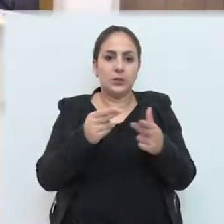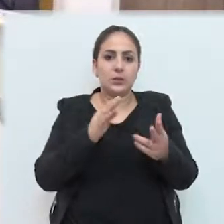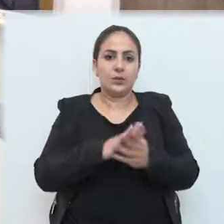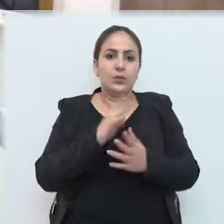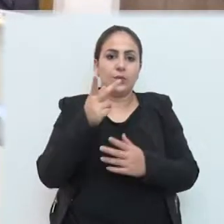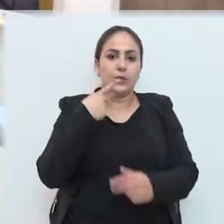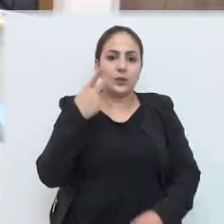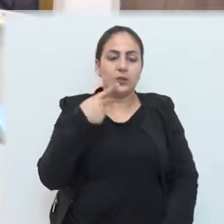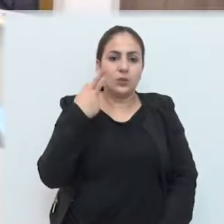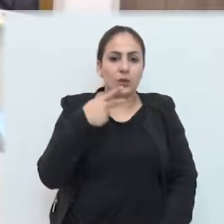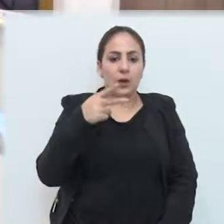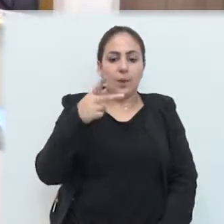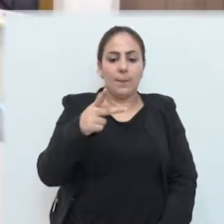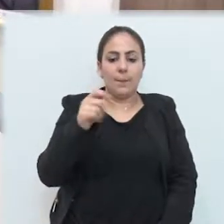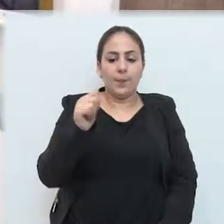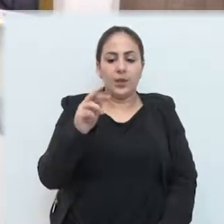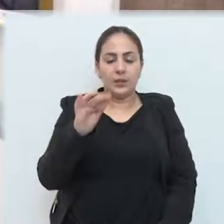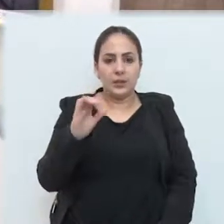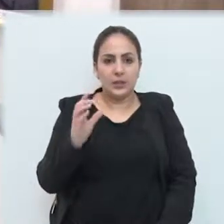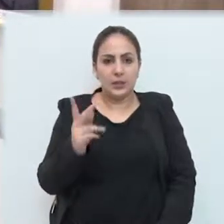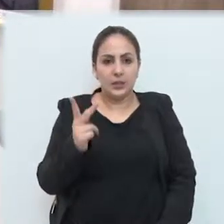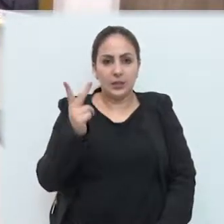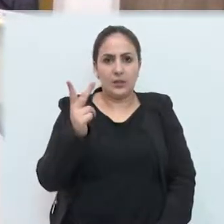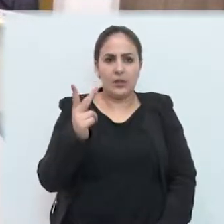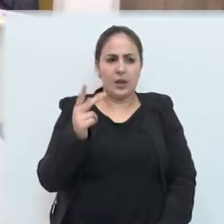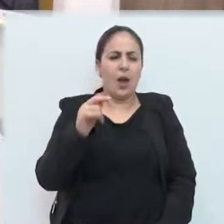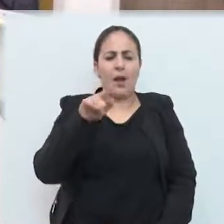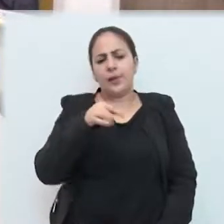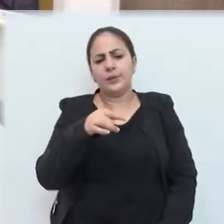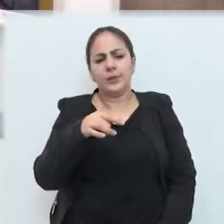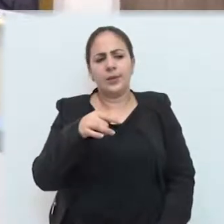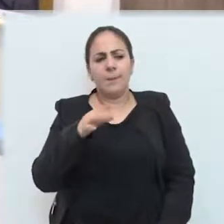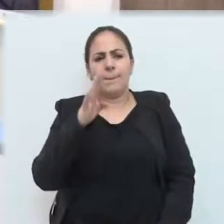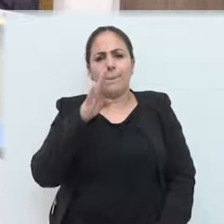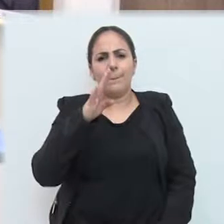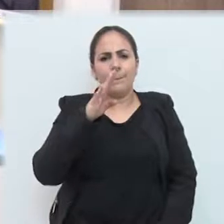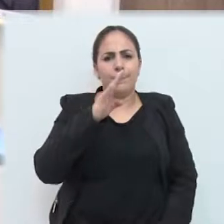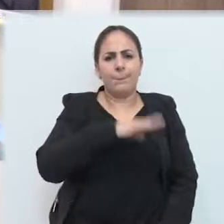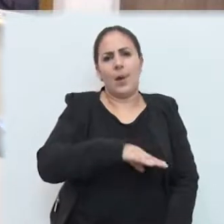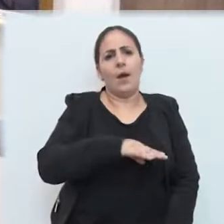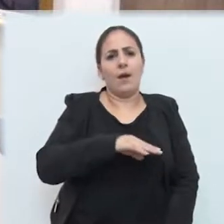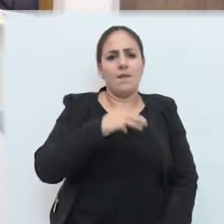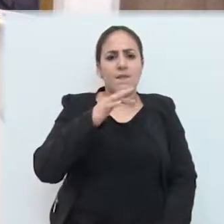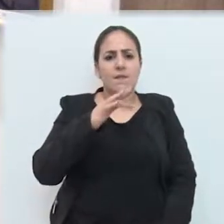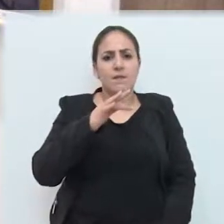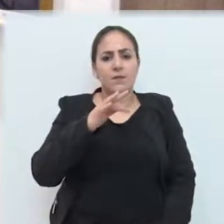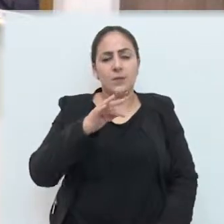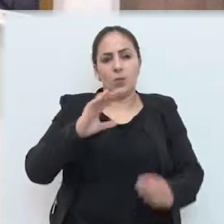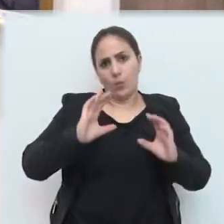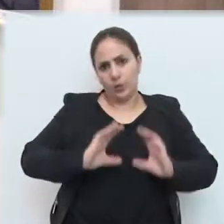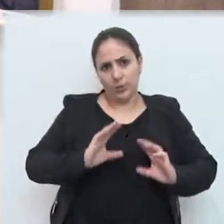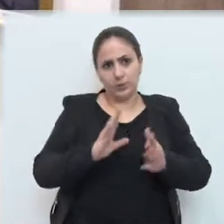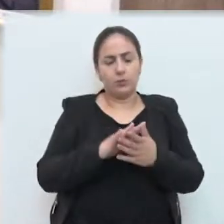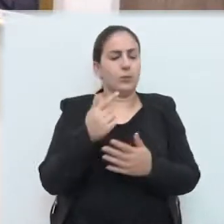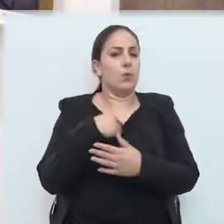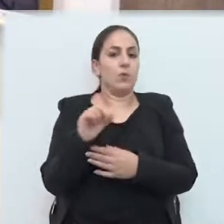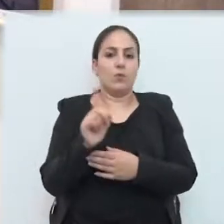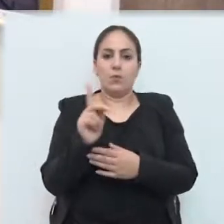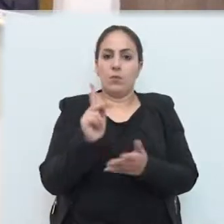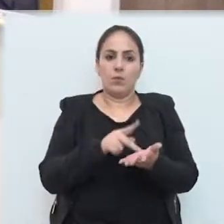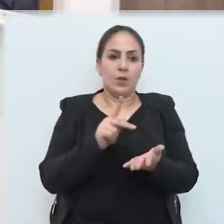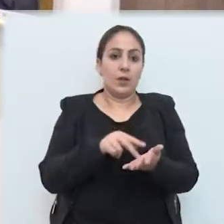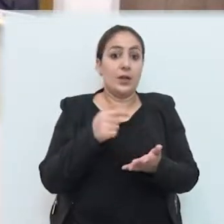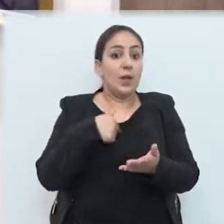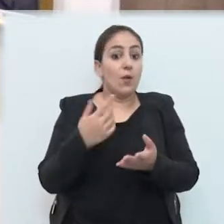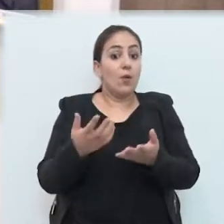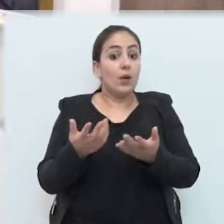que o vereador Patrick teria usado de má fé, e eu quero dizer à comunidade de Passo Fundo que em momento algum usei de má fé e nunca tive a má fé na minha índole. Eu sim busquei a